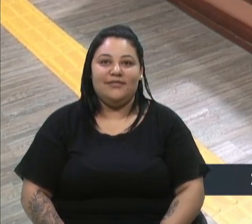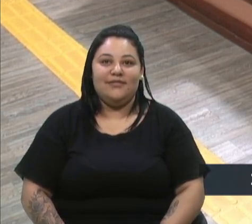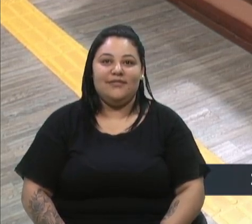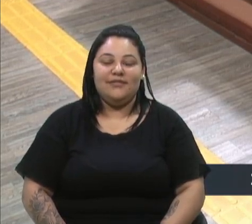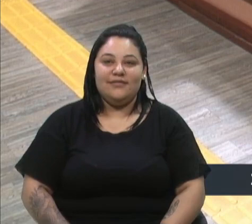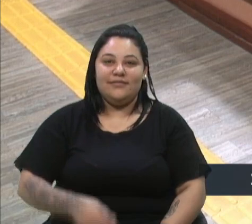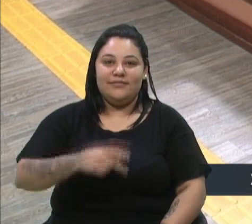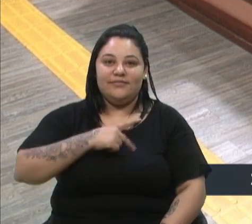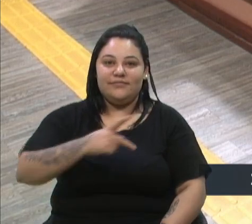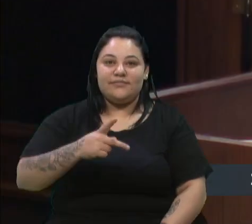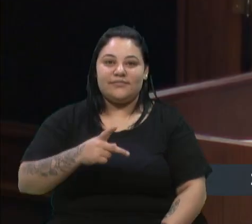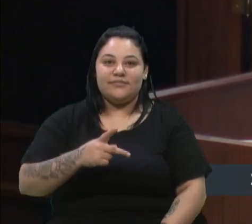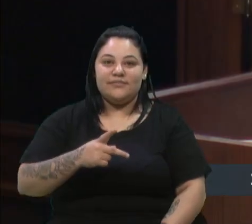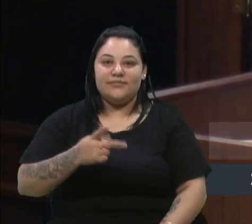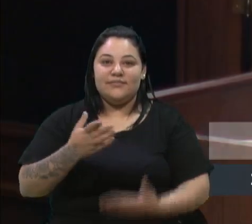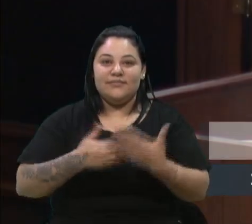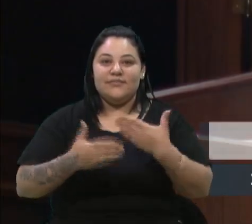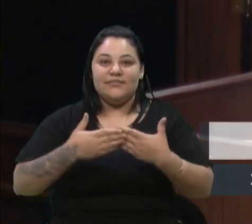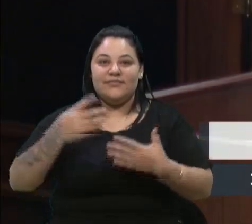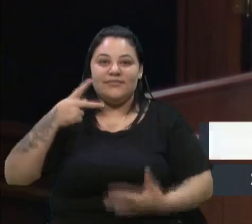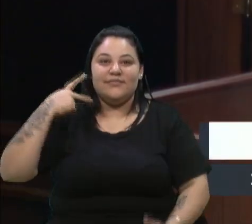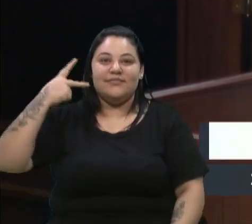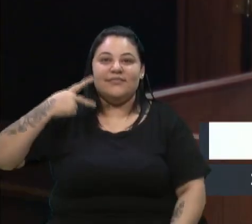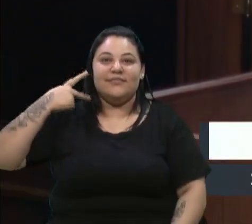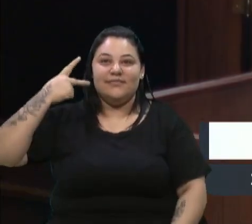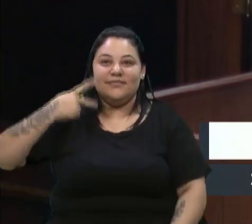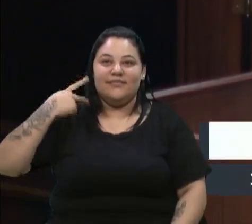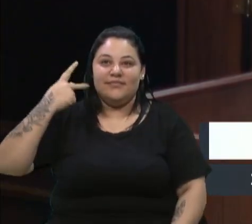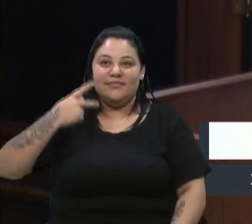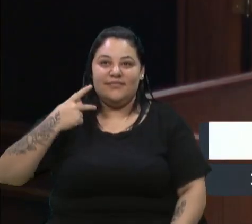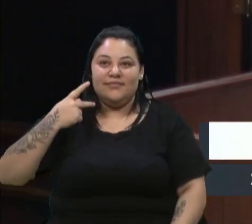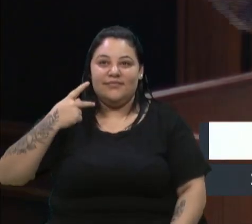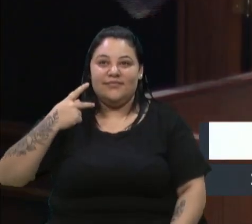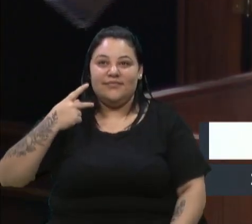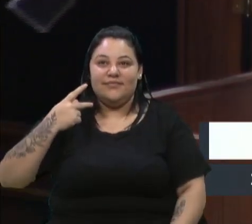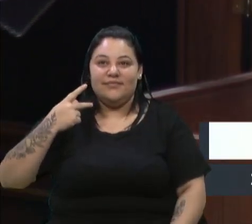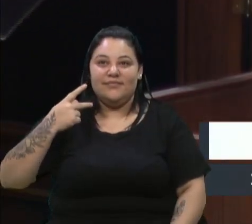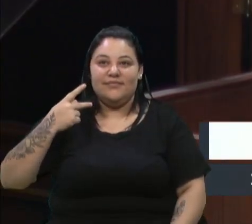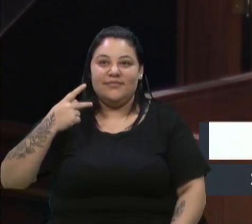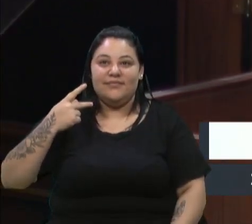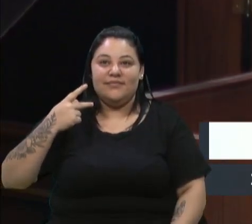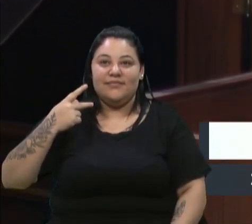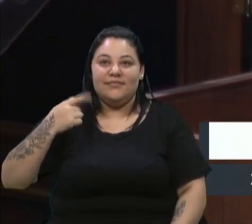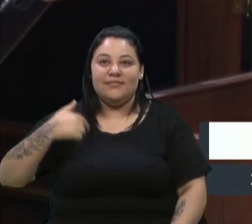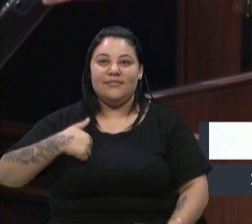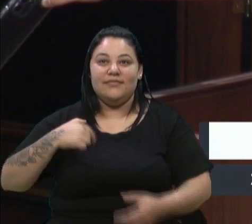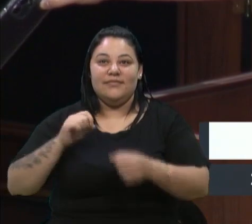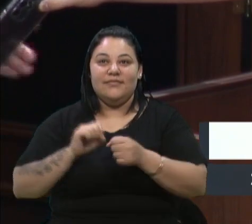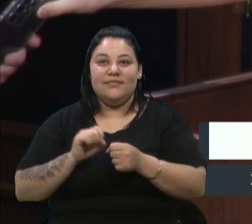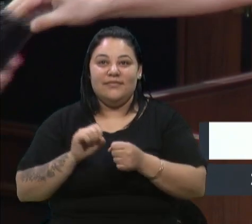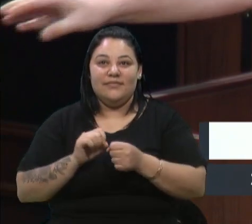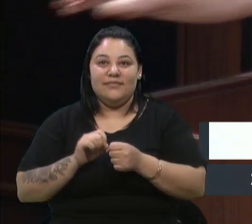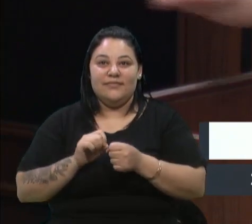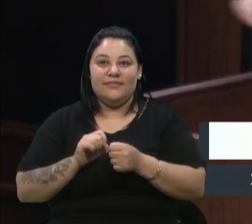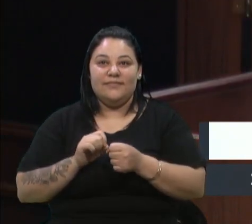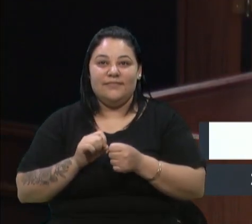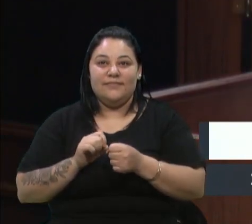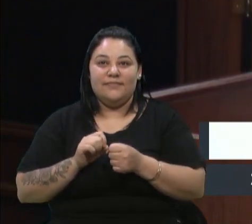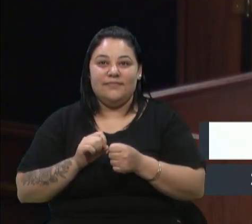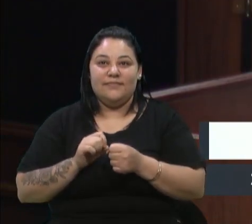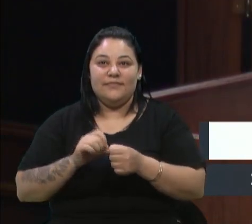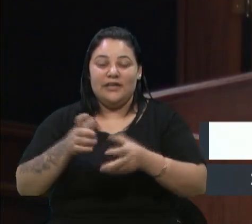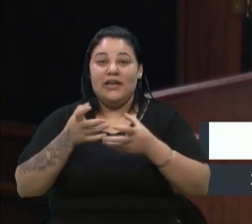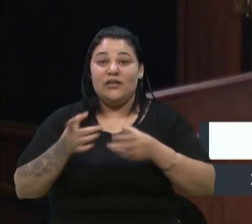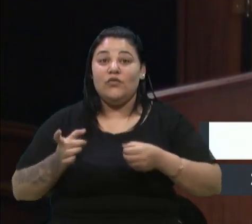Senhor presidente, senhoras vereadoras, senhores vereadores, eu faço questão de